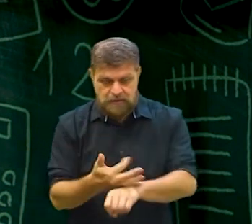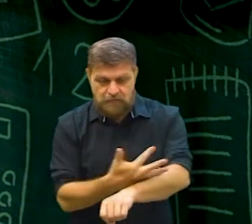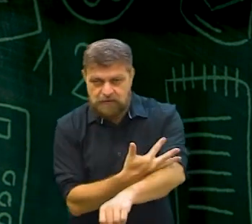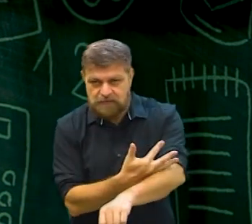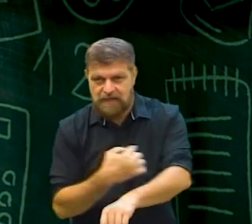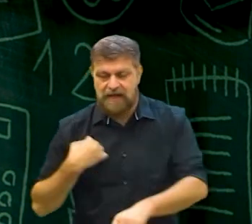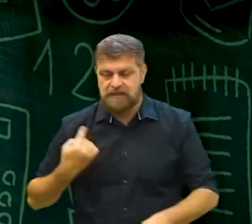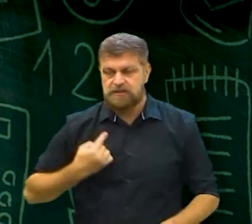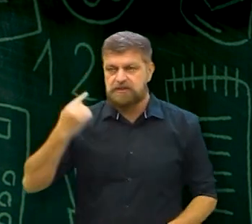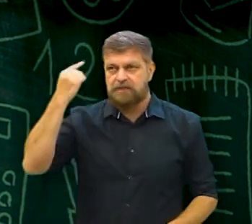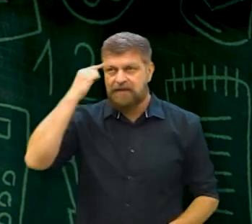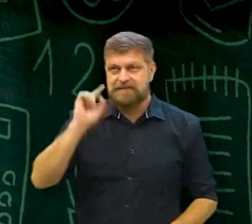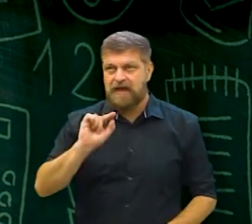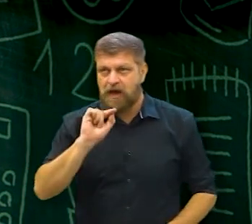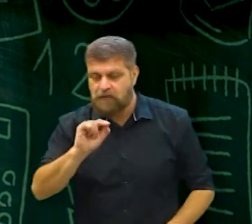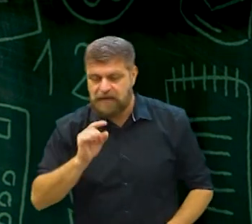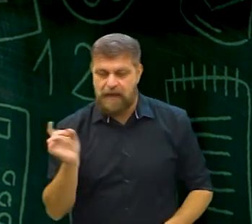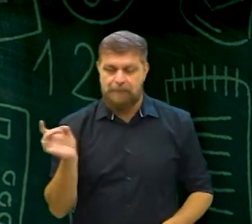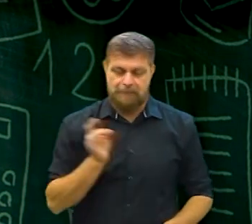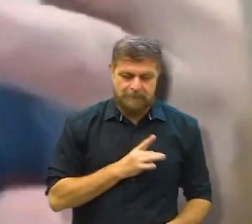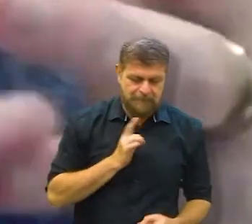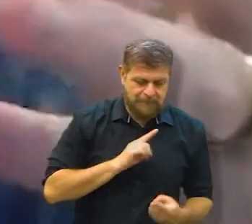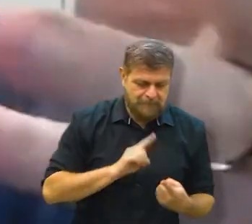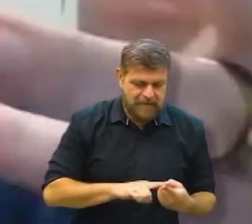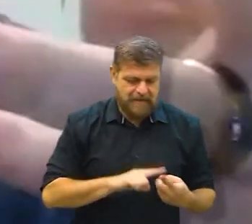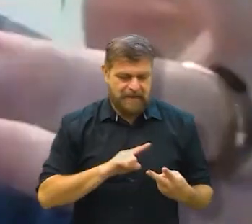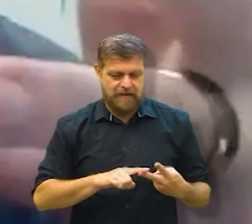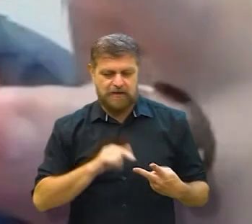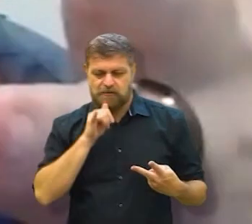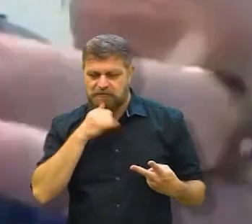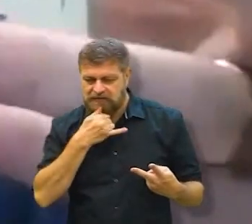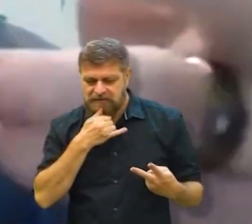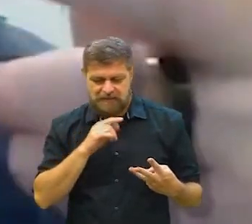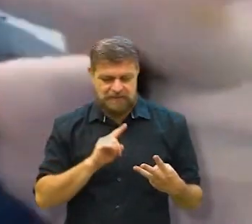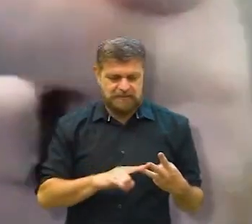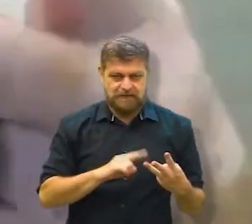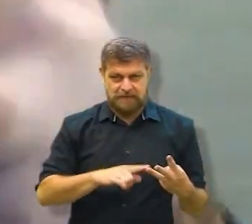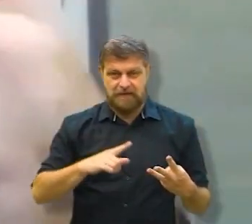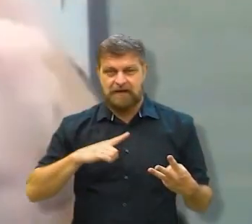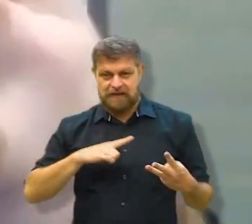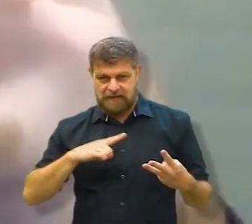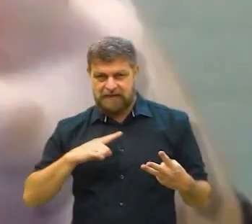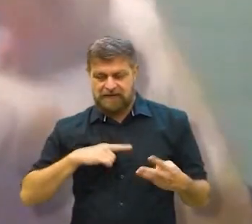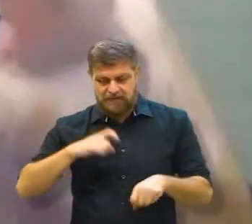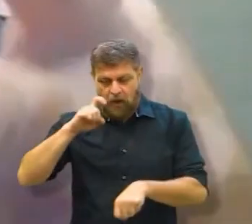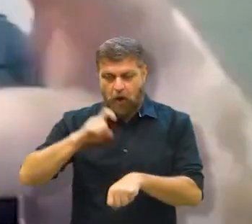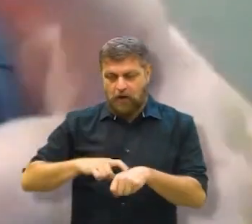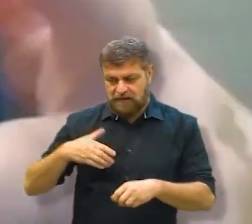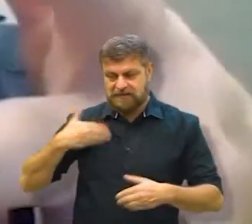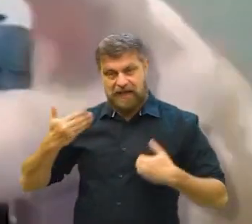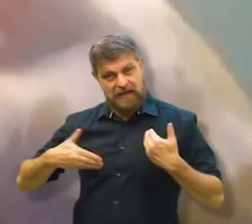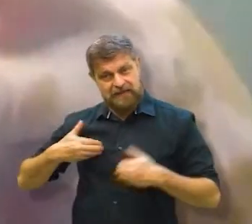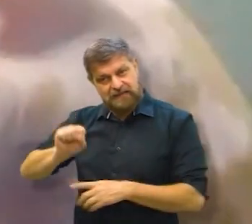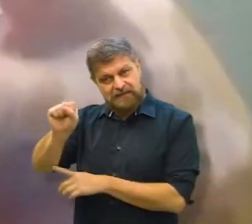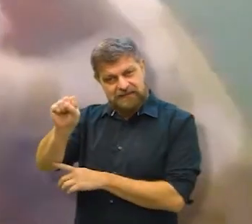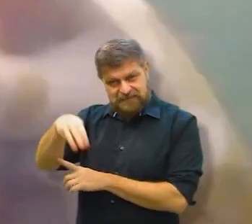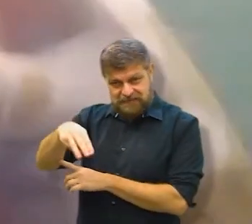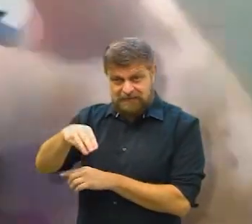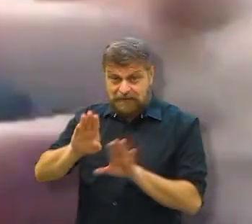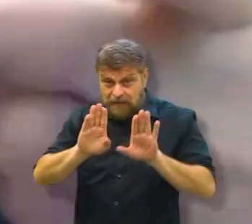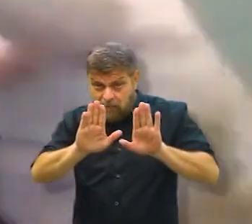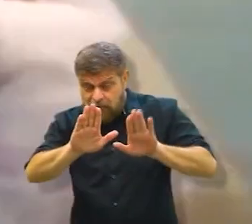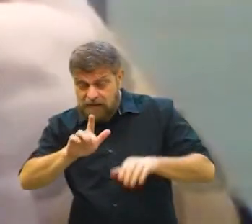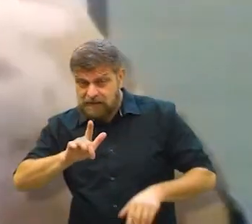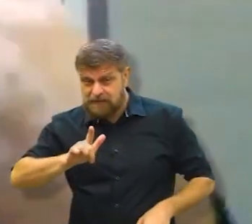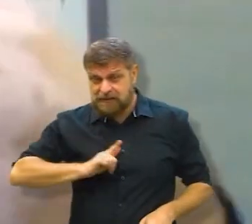socioemocionais, nós estamos falando dessas emoções. Eles ficaram com medo, eles ficaram mais tristes, eles tiveram alguns momentos de alegria,